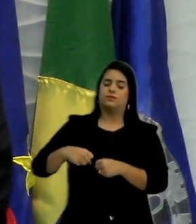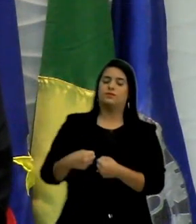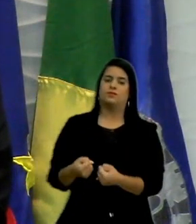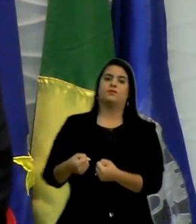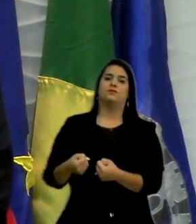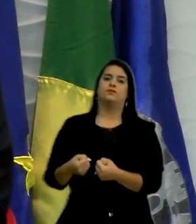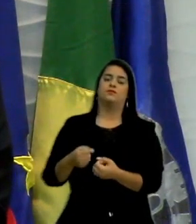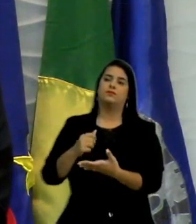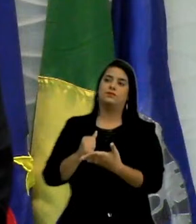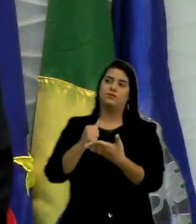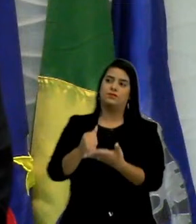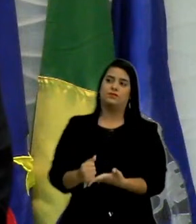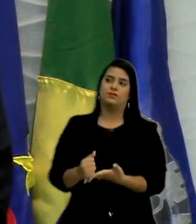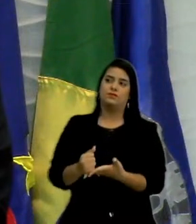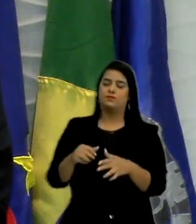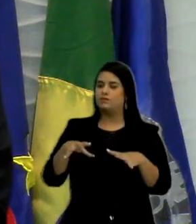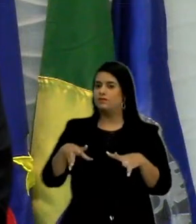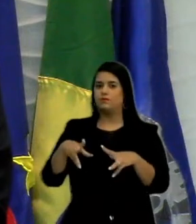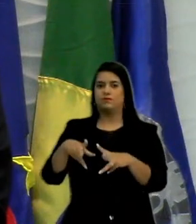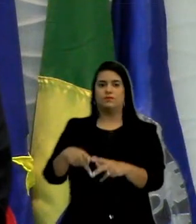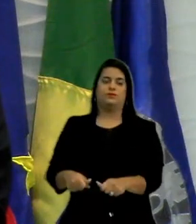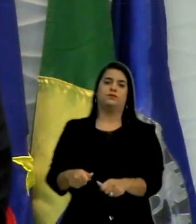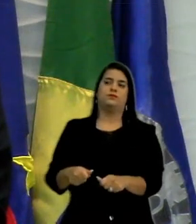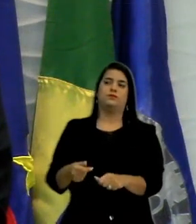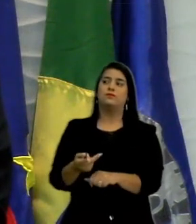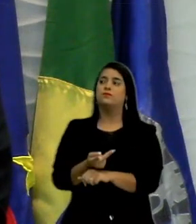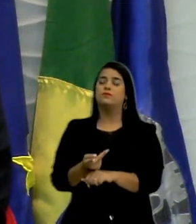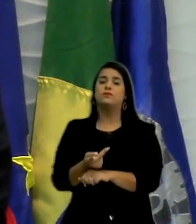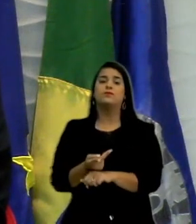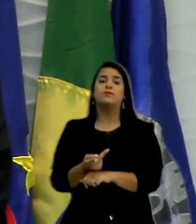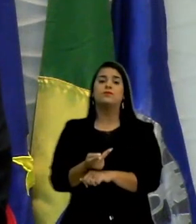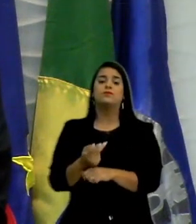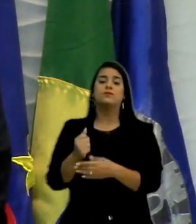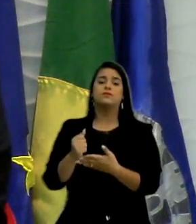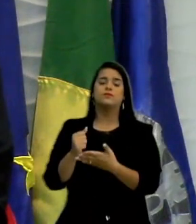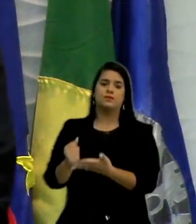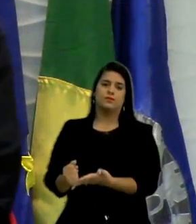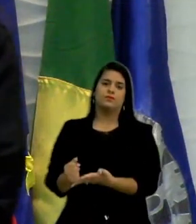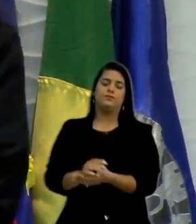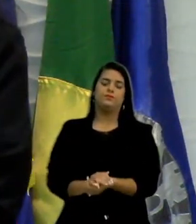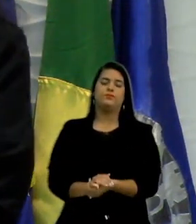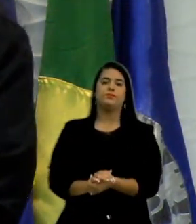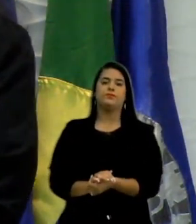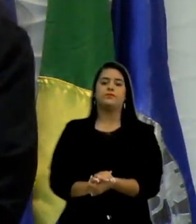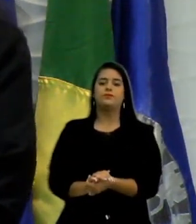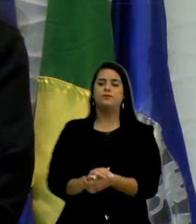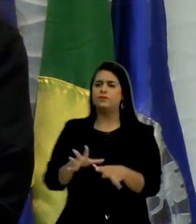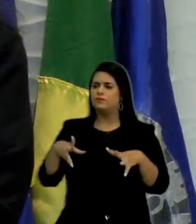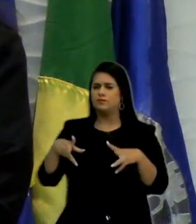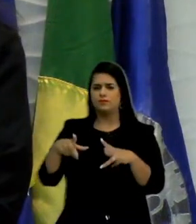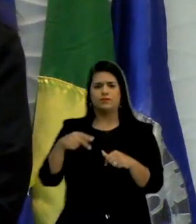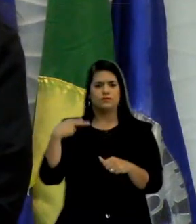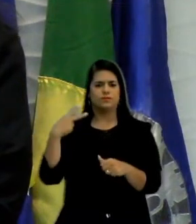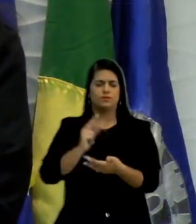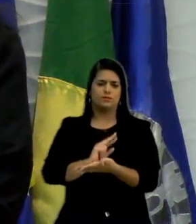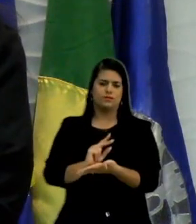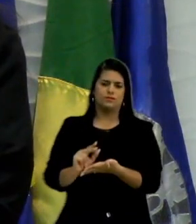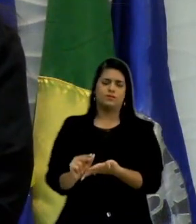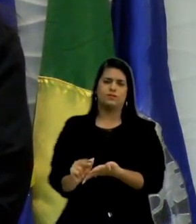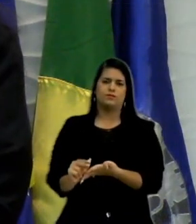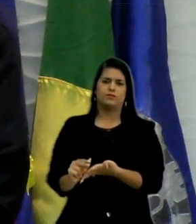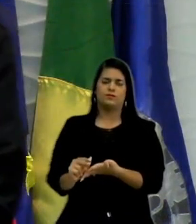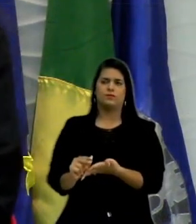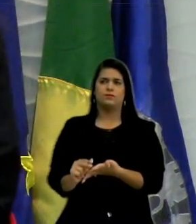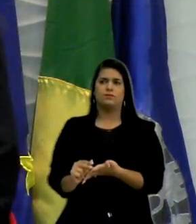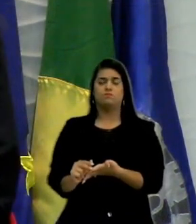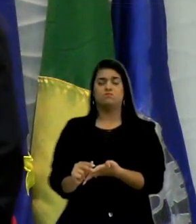a ajudar todo mundo que procura pela ajuda dele. E todos esses vereadores, que às vezes